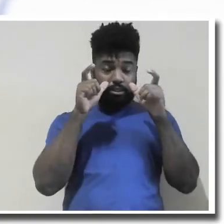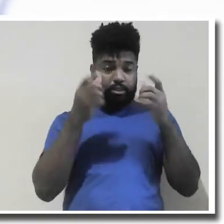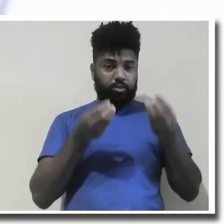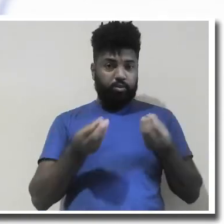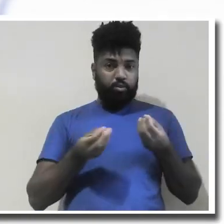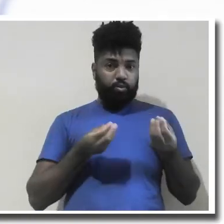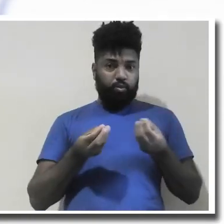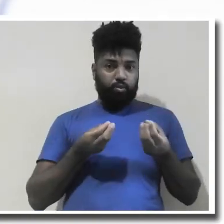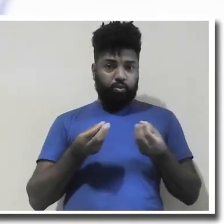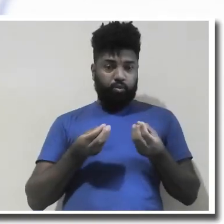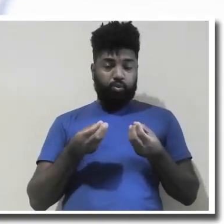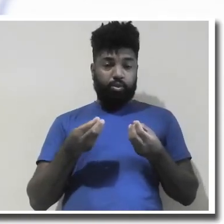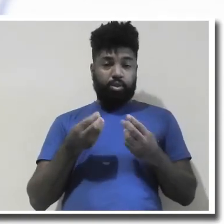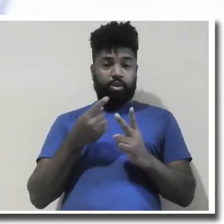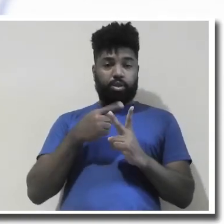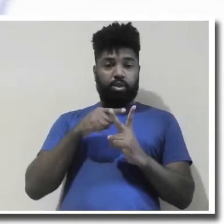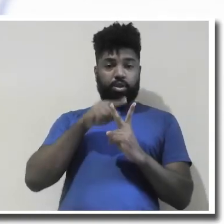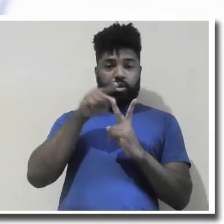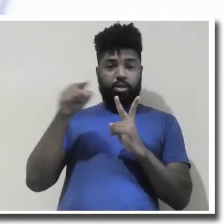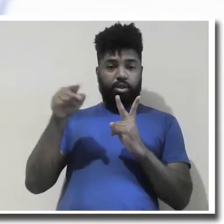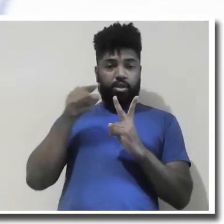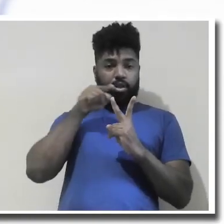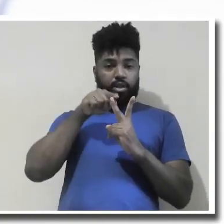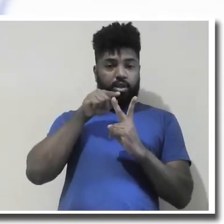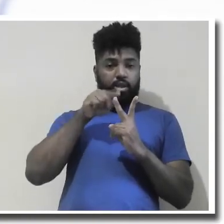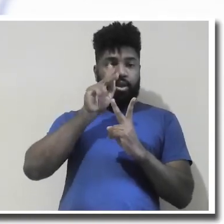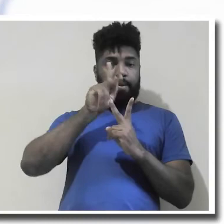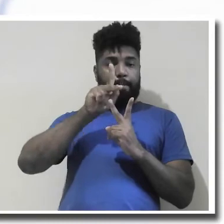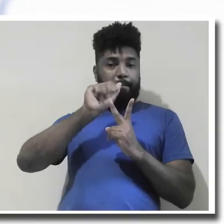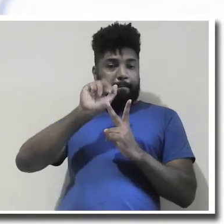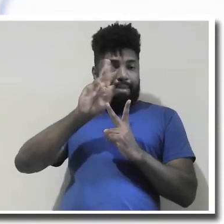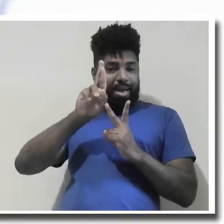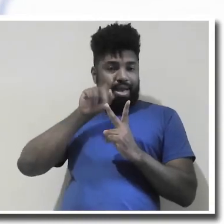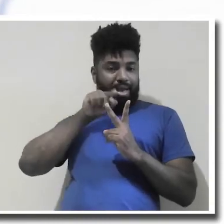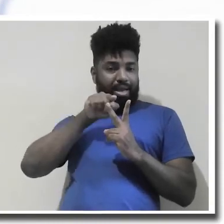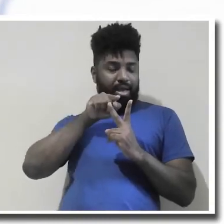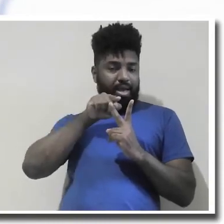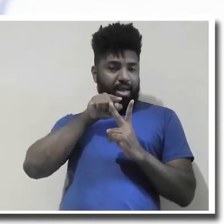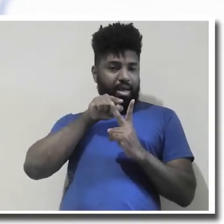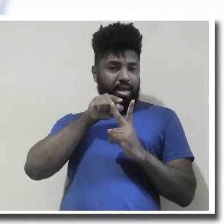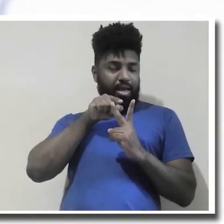quando esse índice for par, pois nesses casos